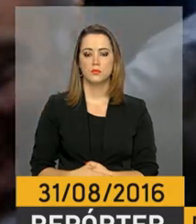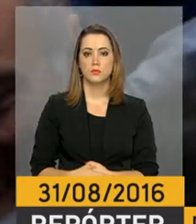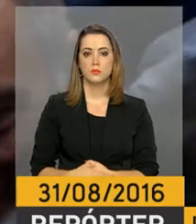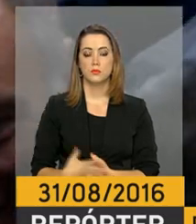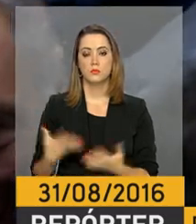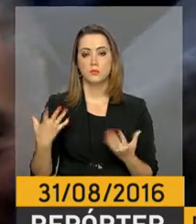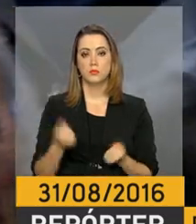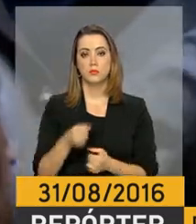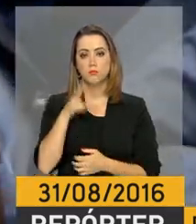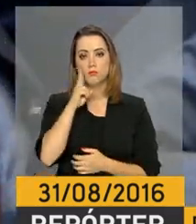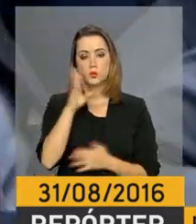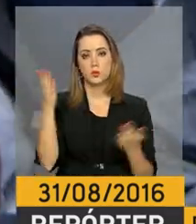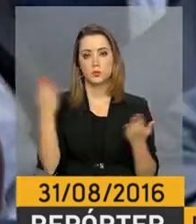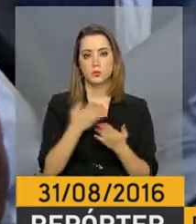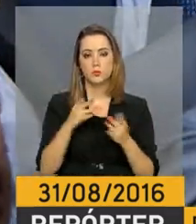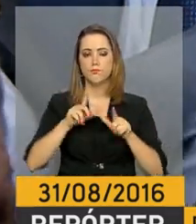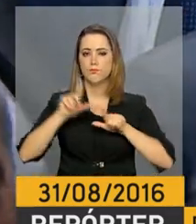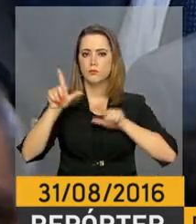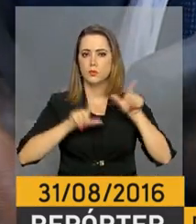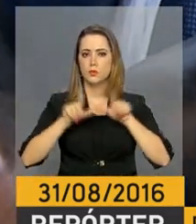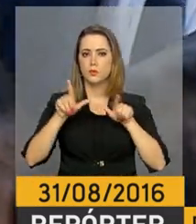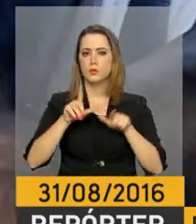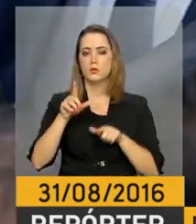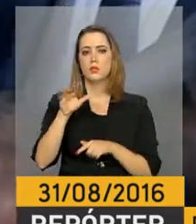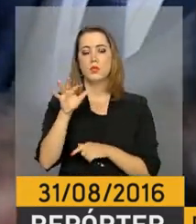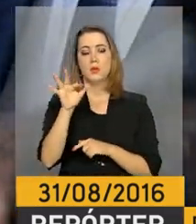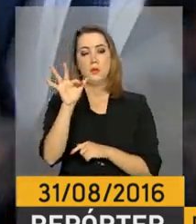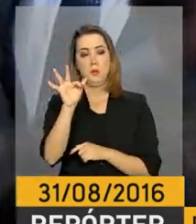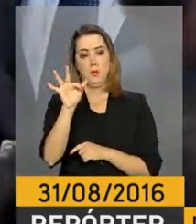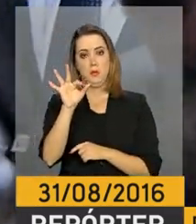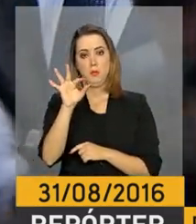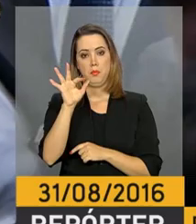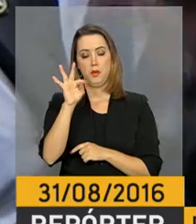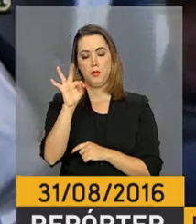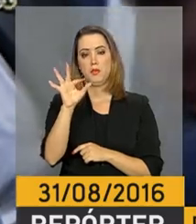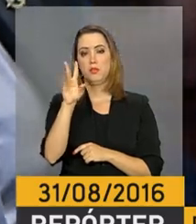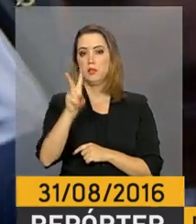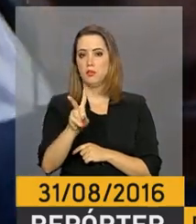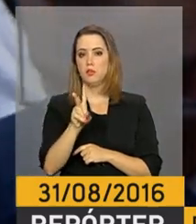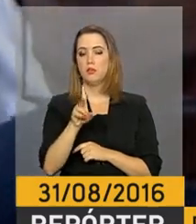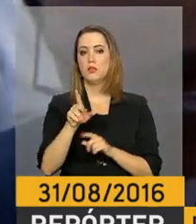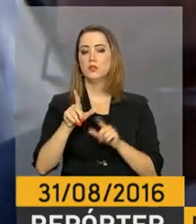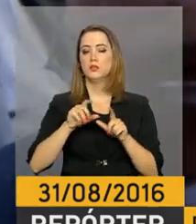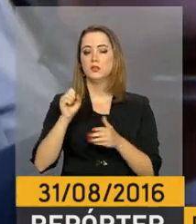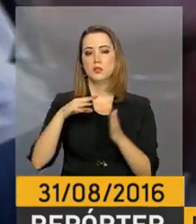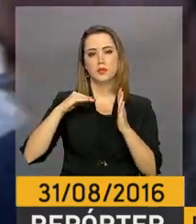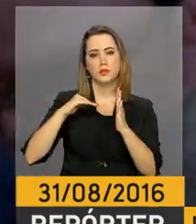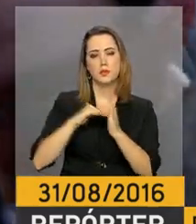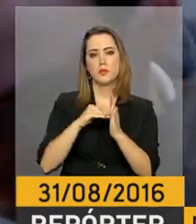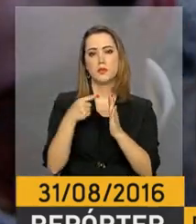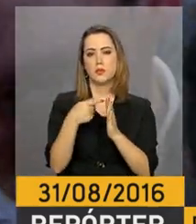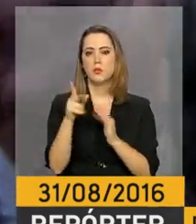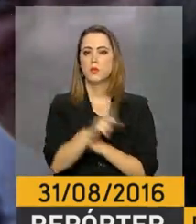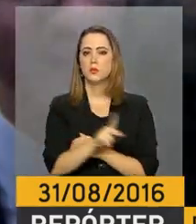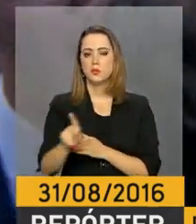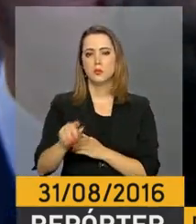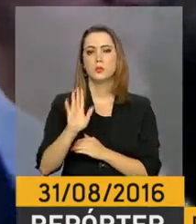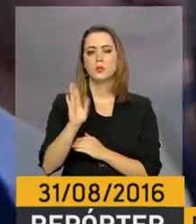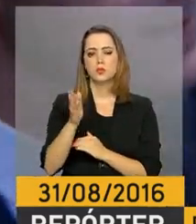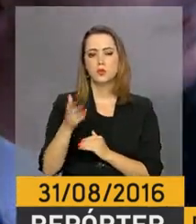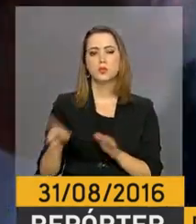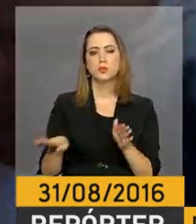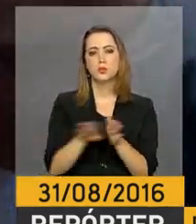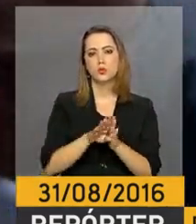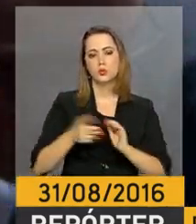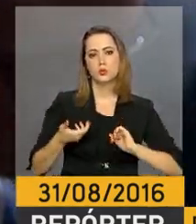Estamos acompanhando ao vivo imagens geradas pela TV Senado. O presidente Michel Temer está no Congresso Nacional para